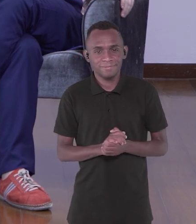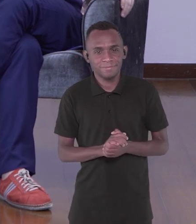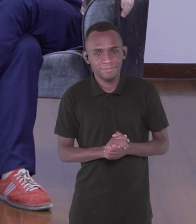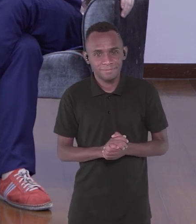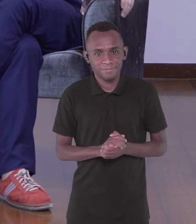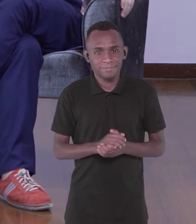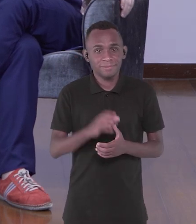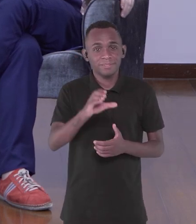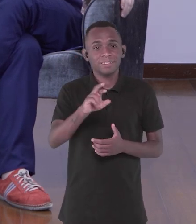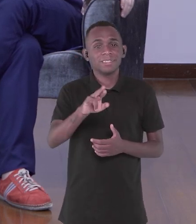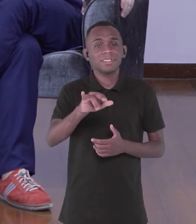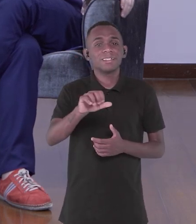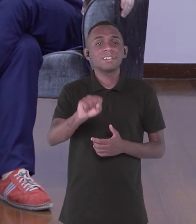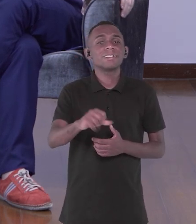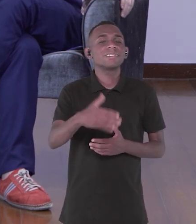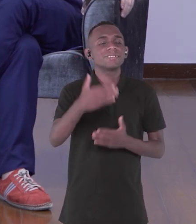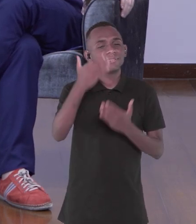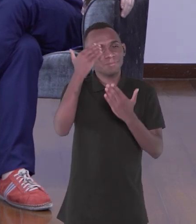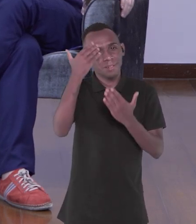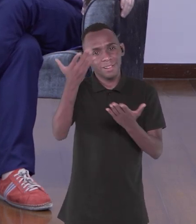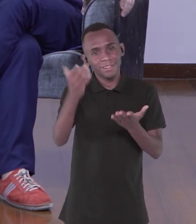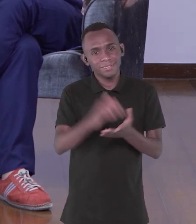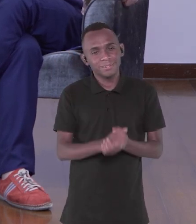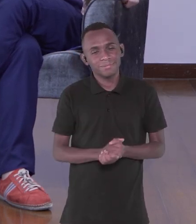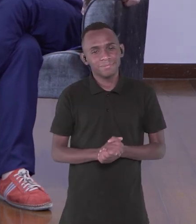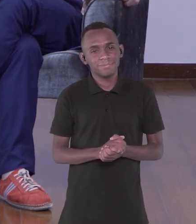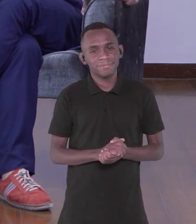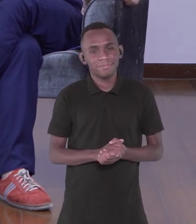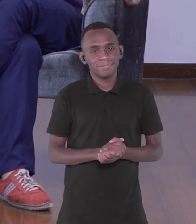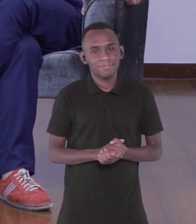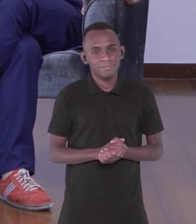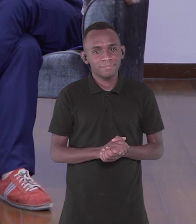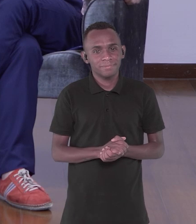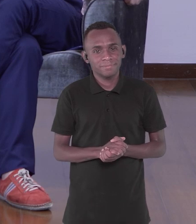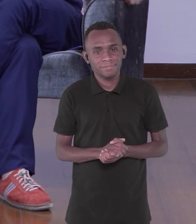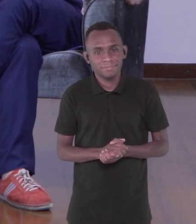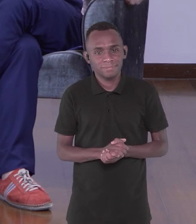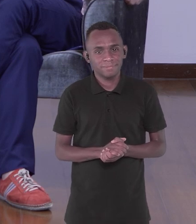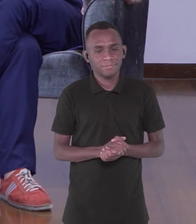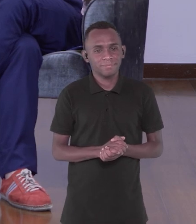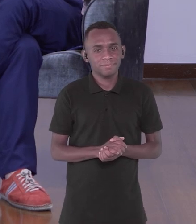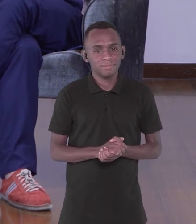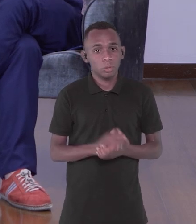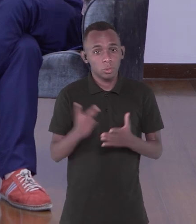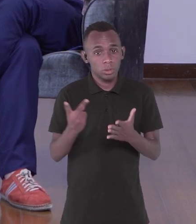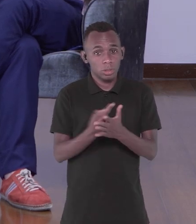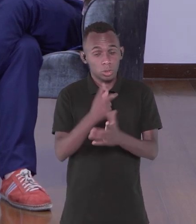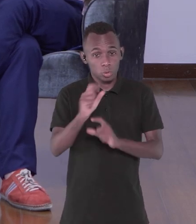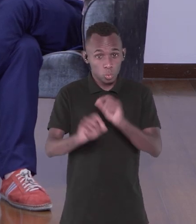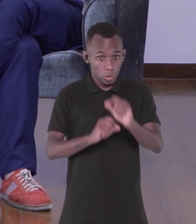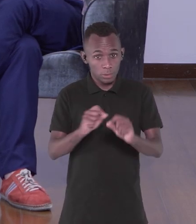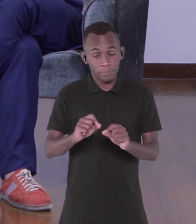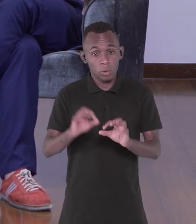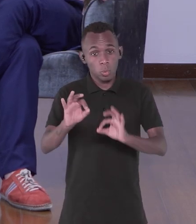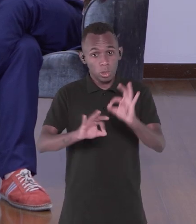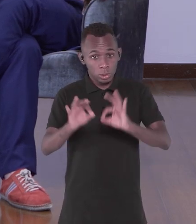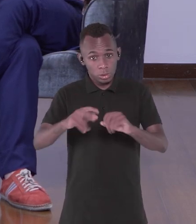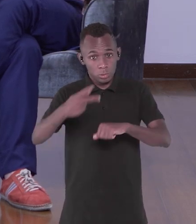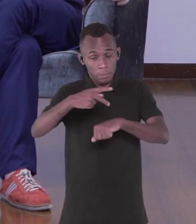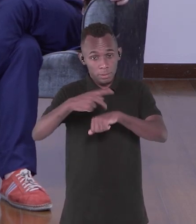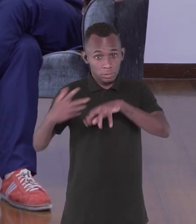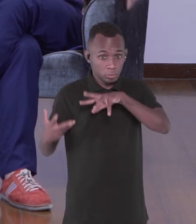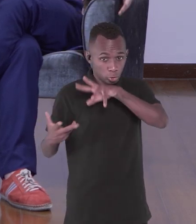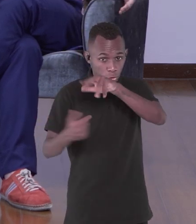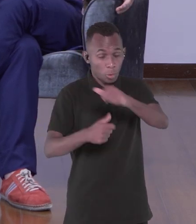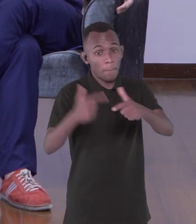A Cris está ali, Cris, querida. O que acontece? A ONU vive um problema muito sério, estrutural